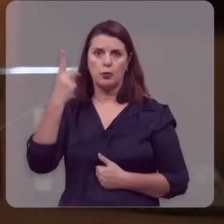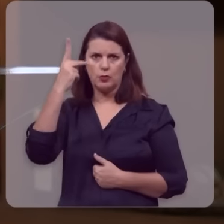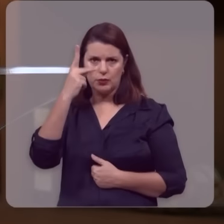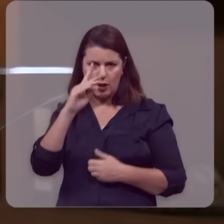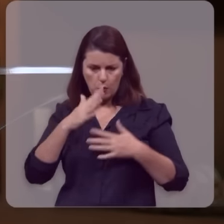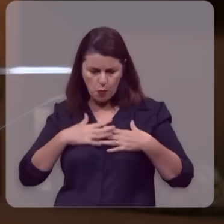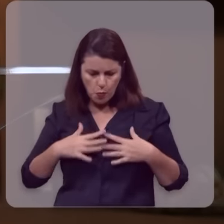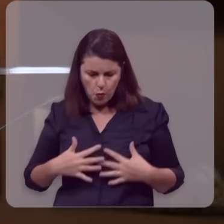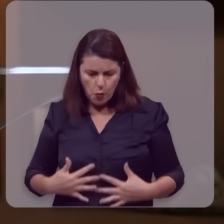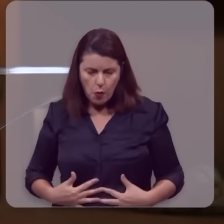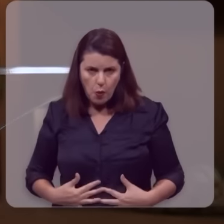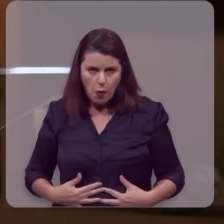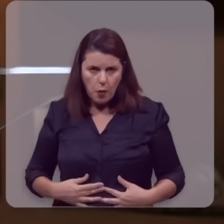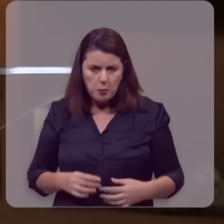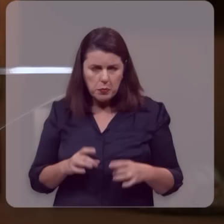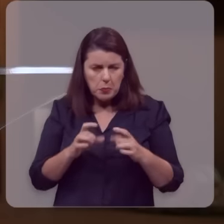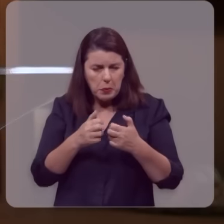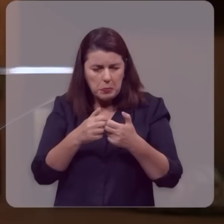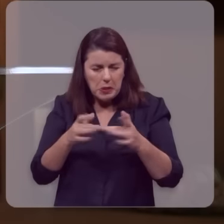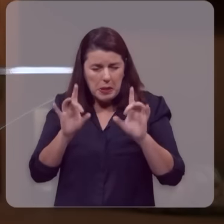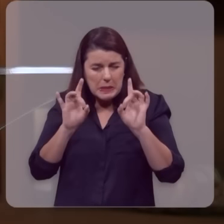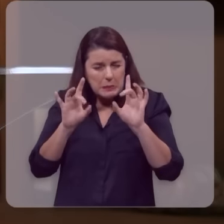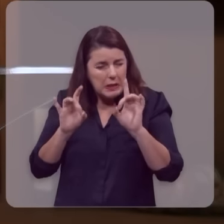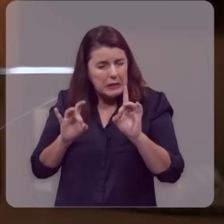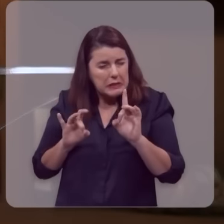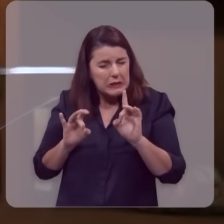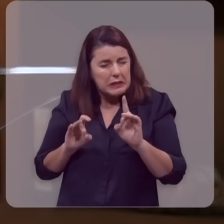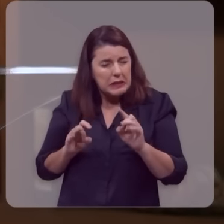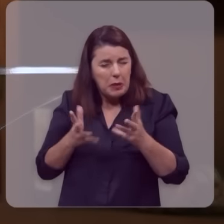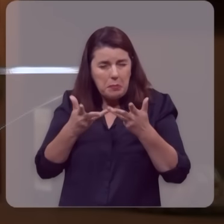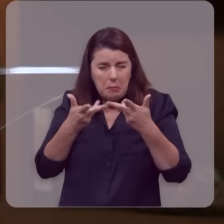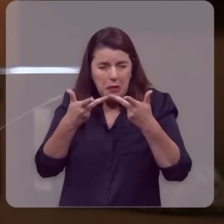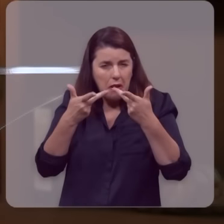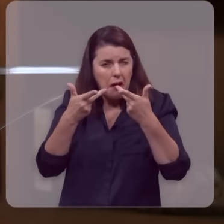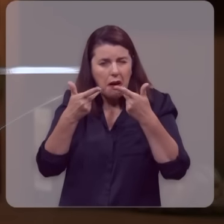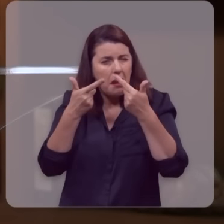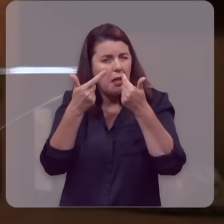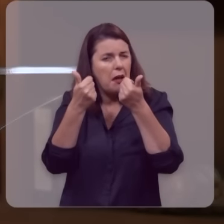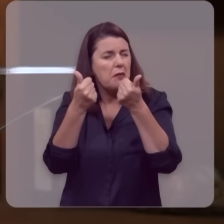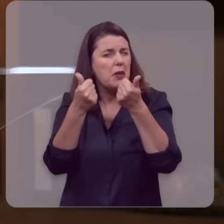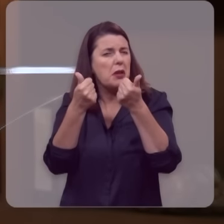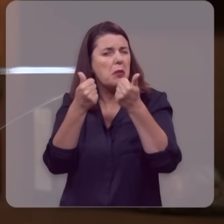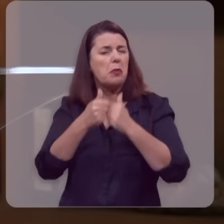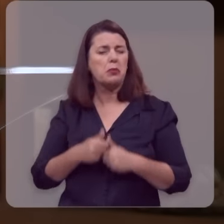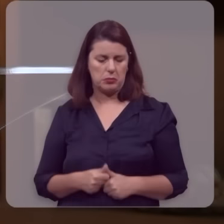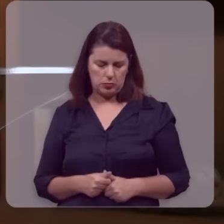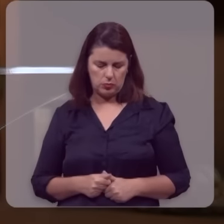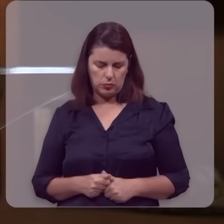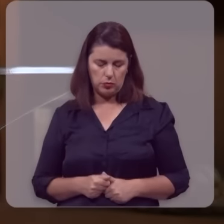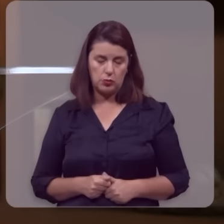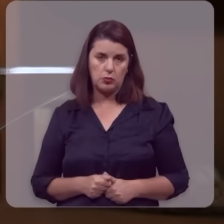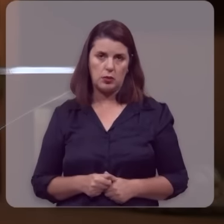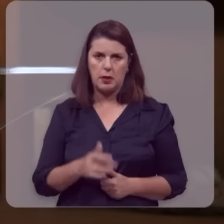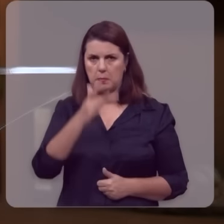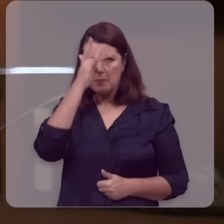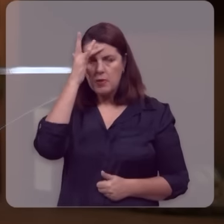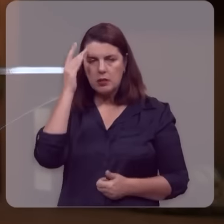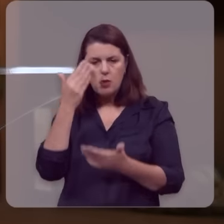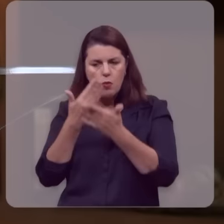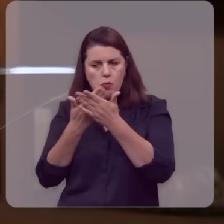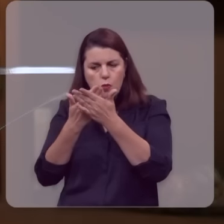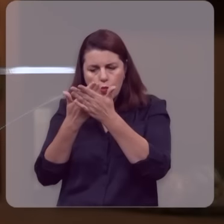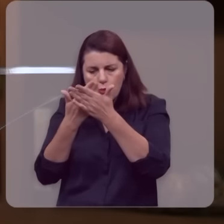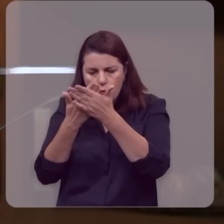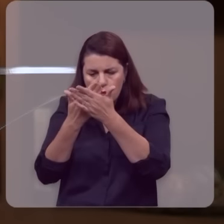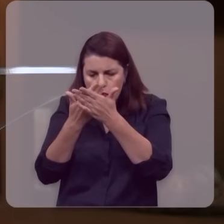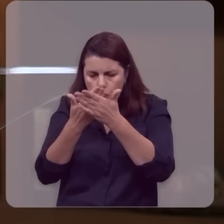corpo é algo tão fantástico tão extraordinário que os estudiosos ficam